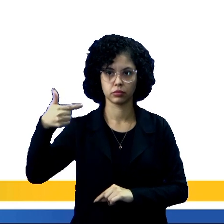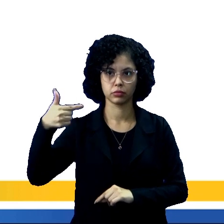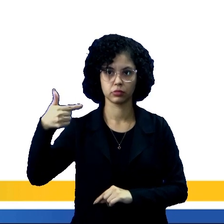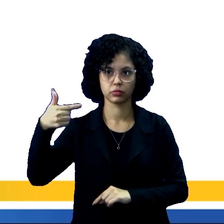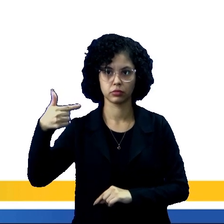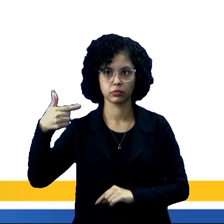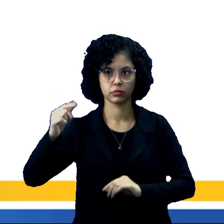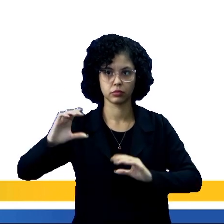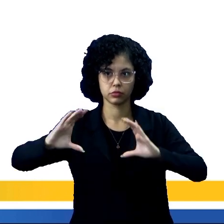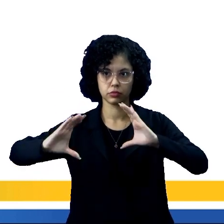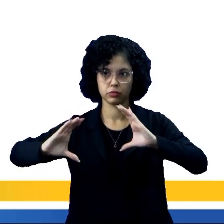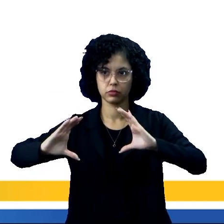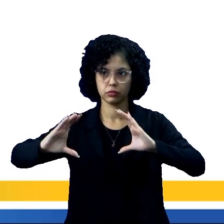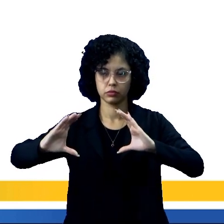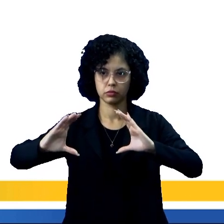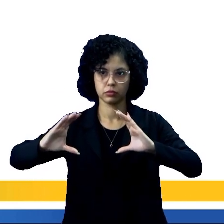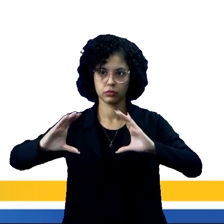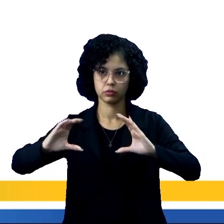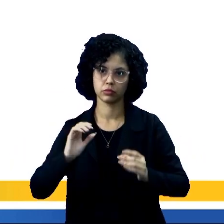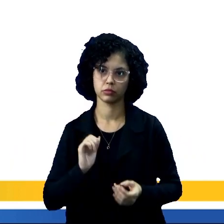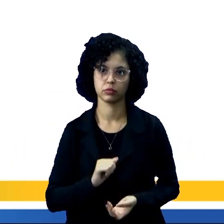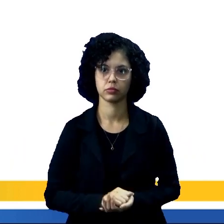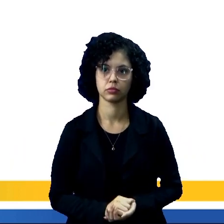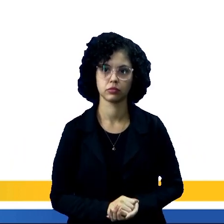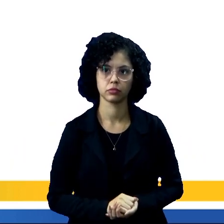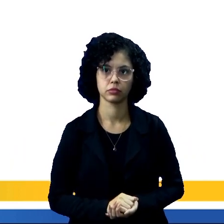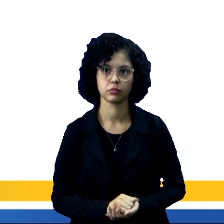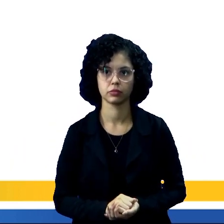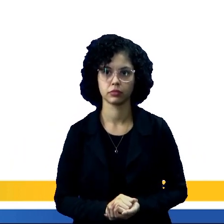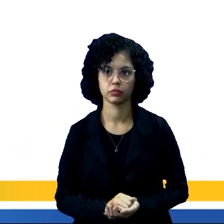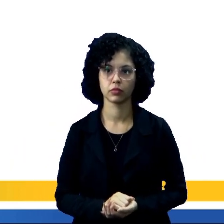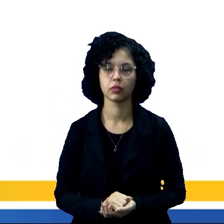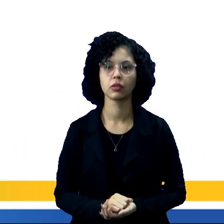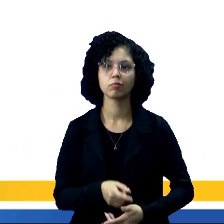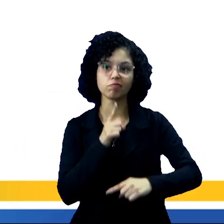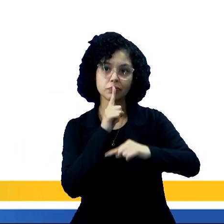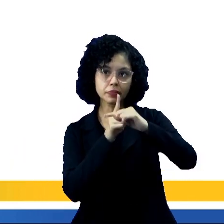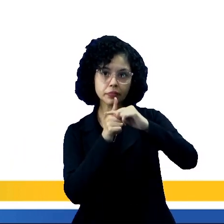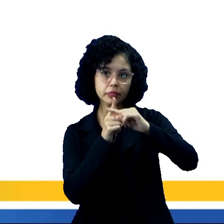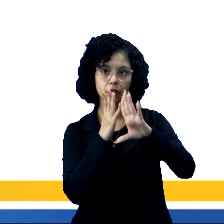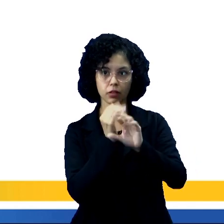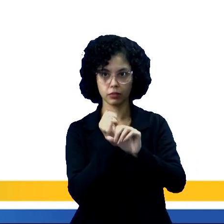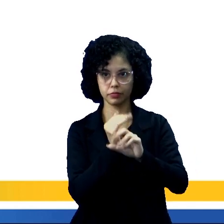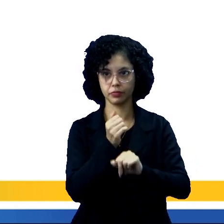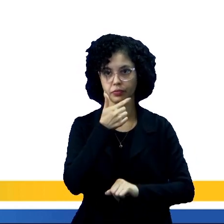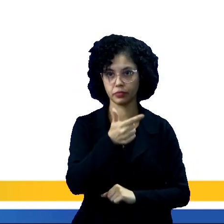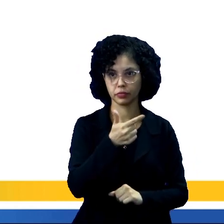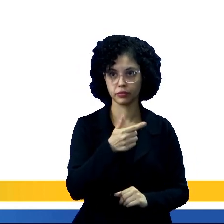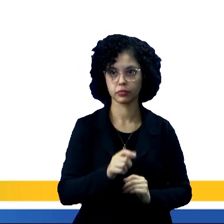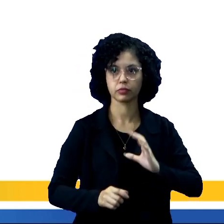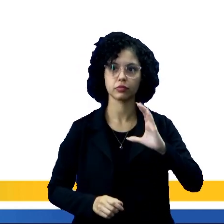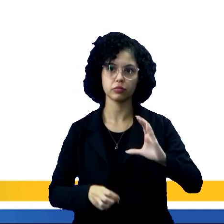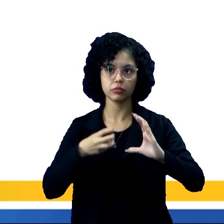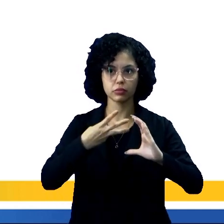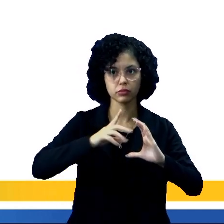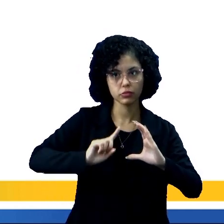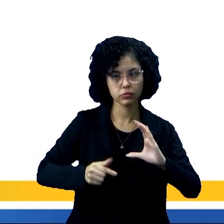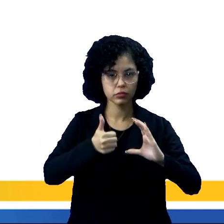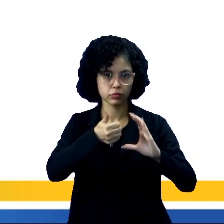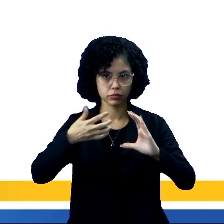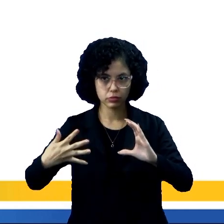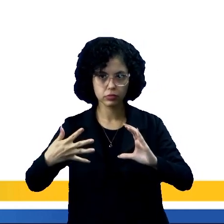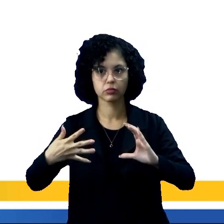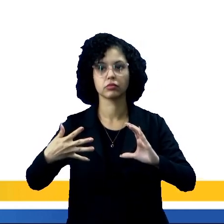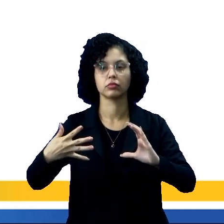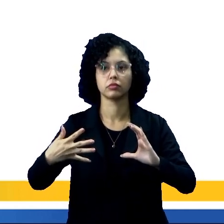3,14, vezes o valor do raio, que é 5, tá lá, 5 ao quadrado, mais 2 vezes o valor do